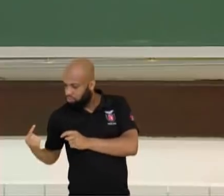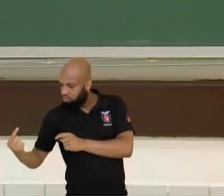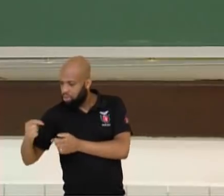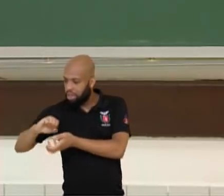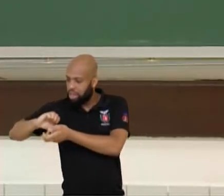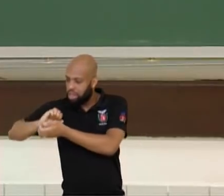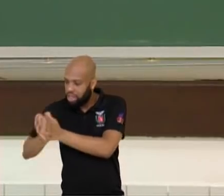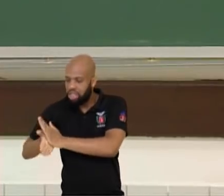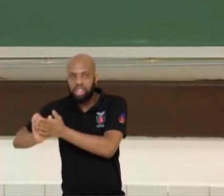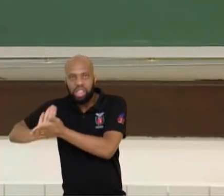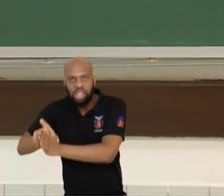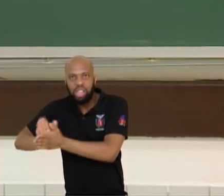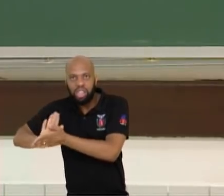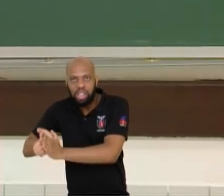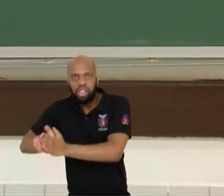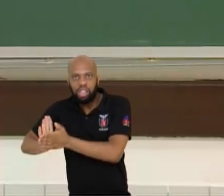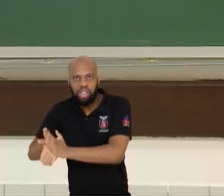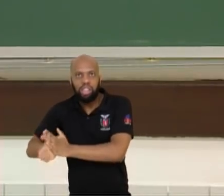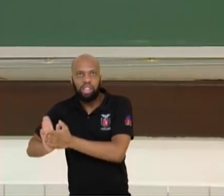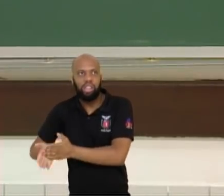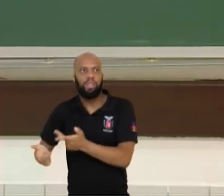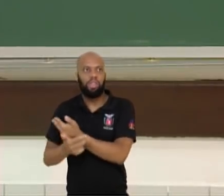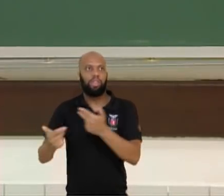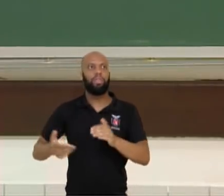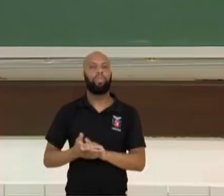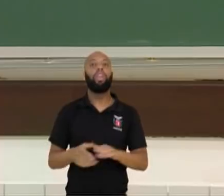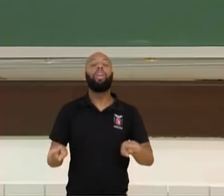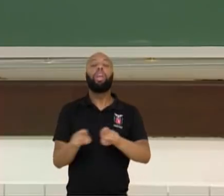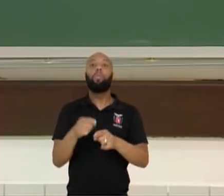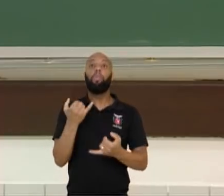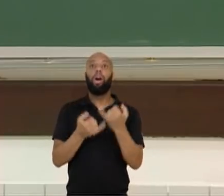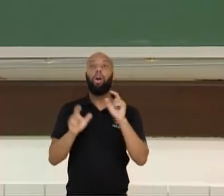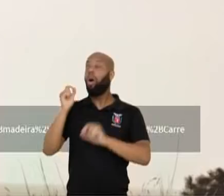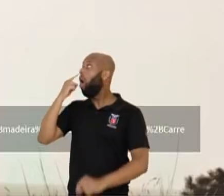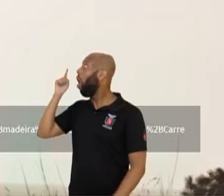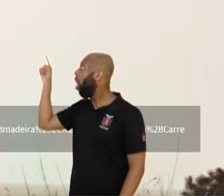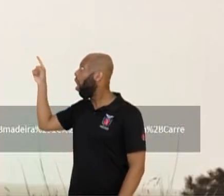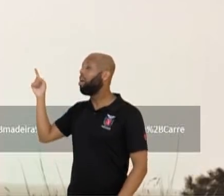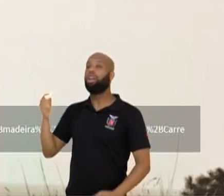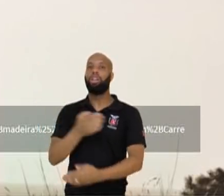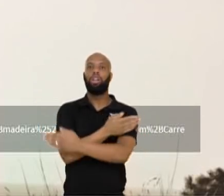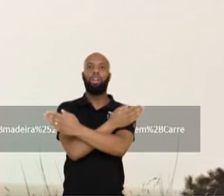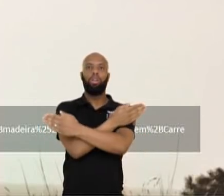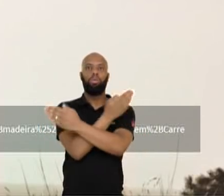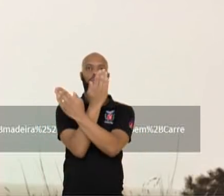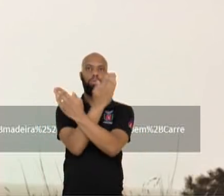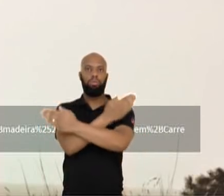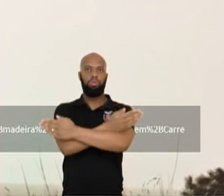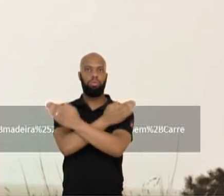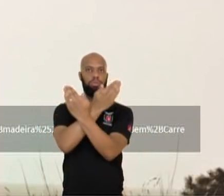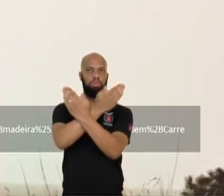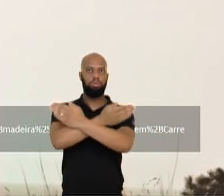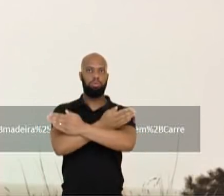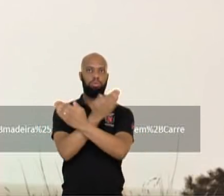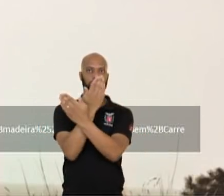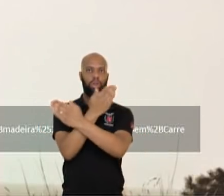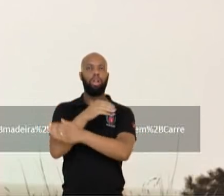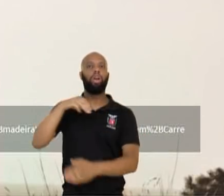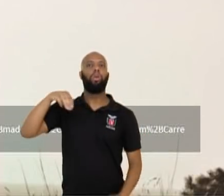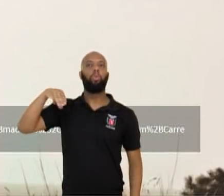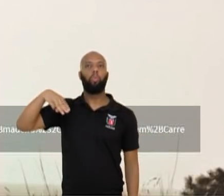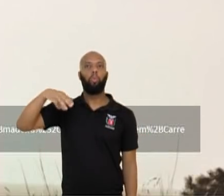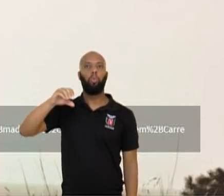tá? Outra forma parecida são os moinhos de vento, que também eram muito utilizados, né? Então, a gente está vendo aqui as pás do moinho de